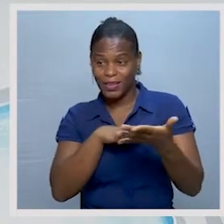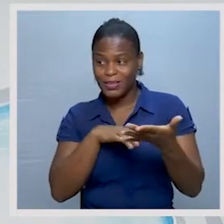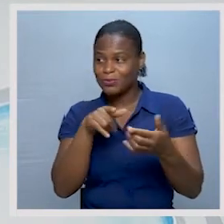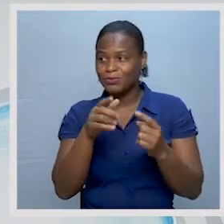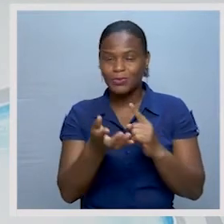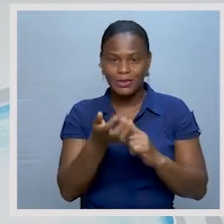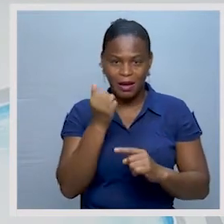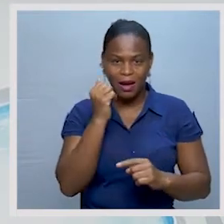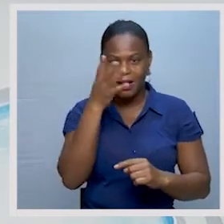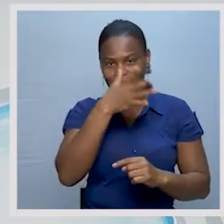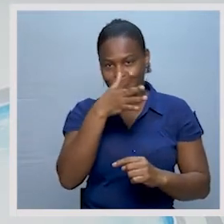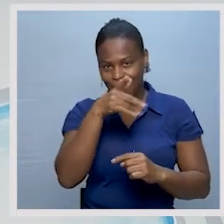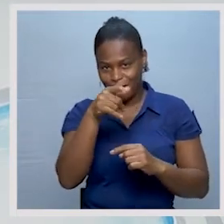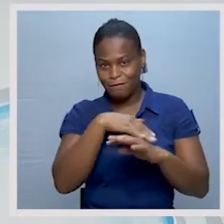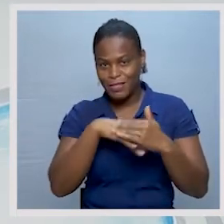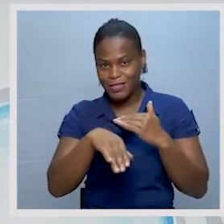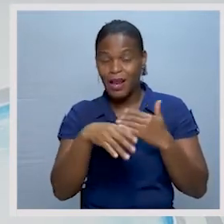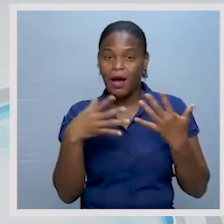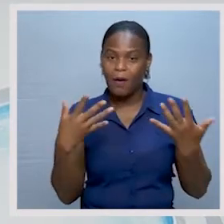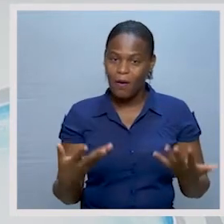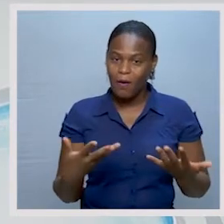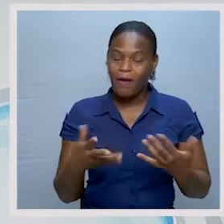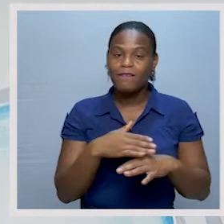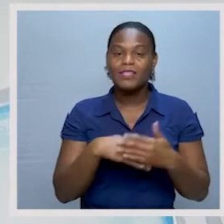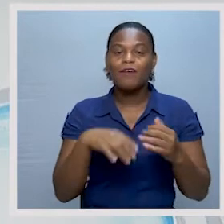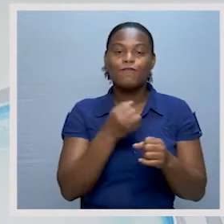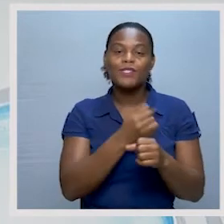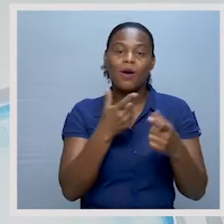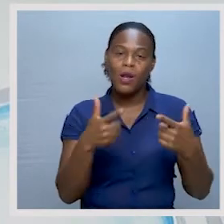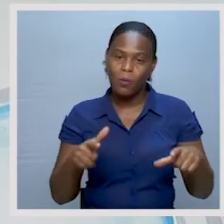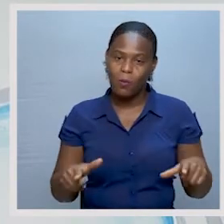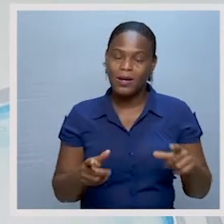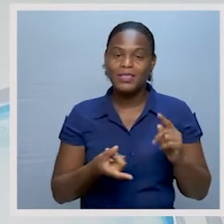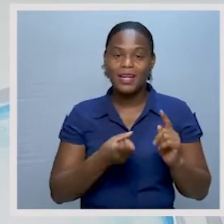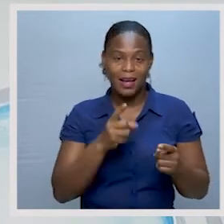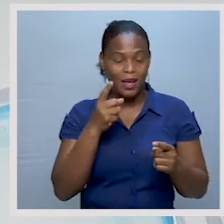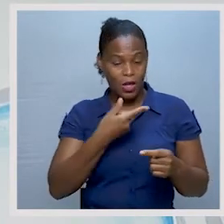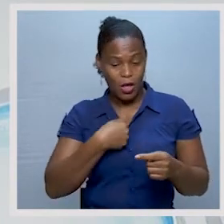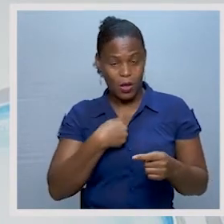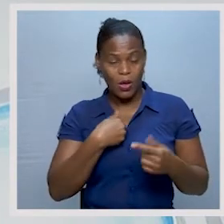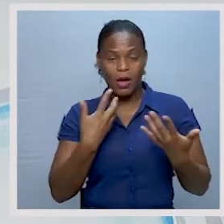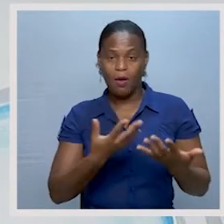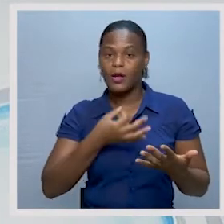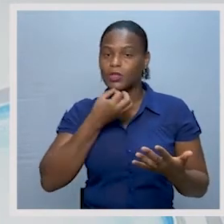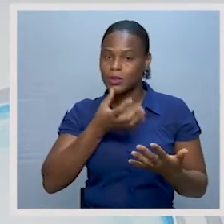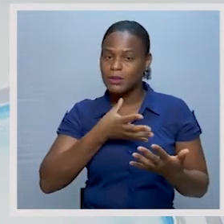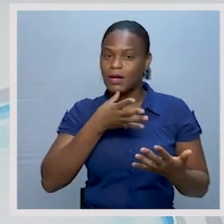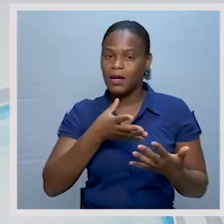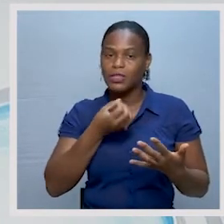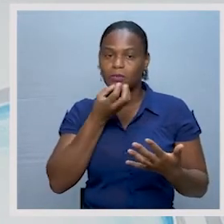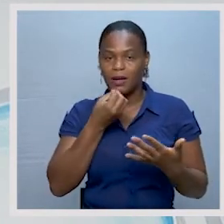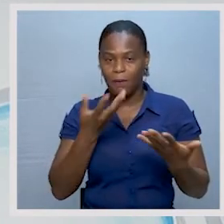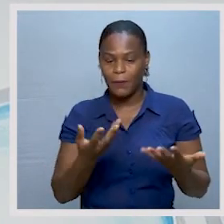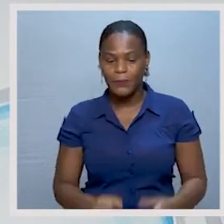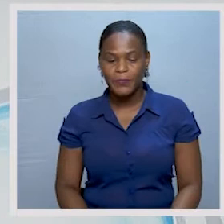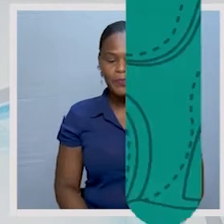texto, consigam fazer essa pequena atividade aplicando as funções da linguagem que acabei de referir